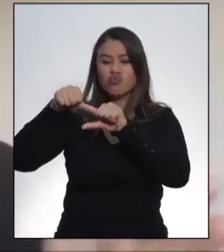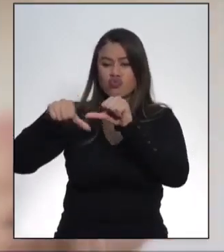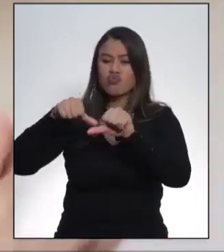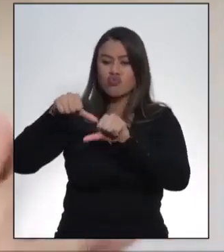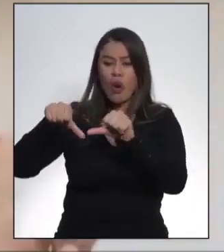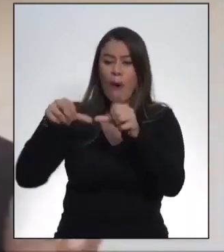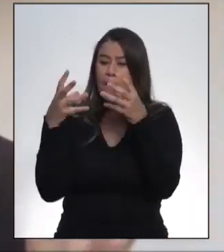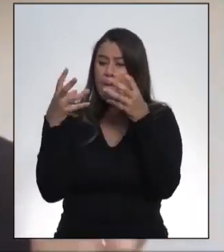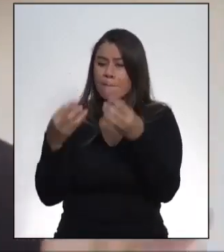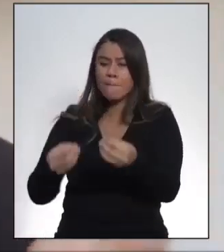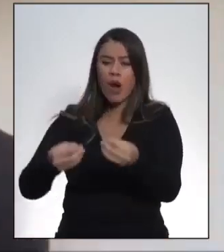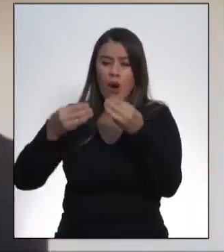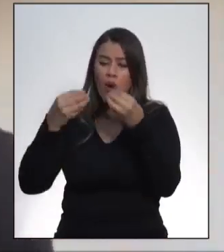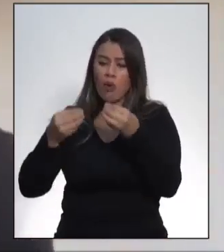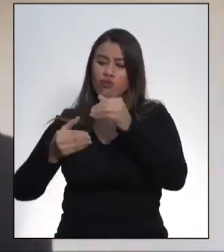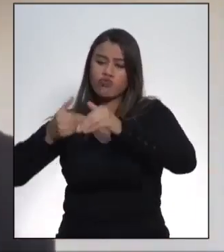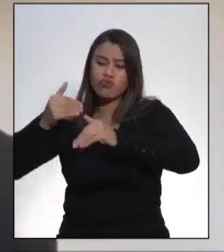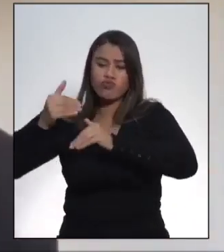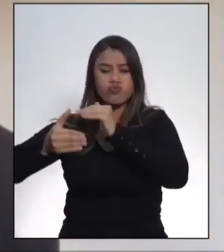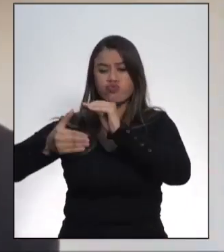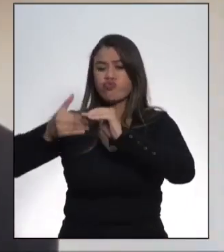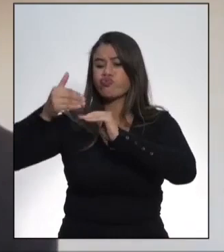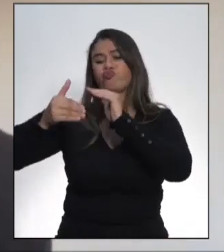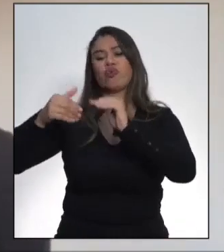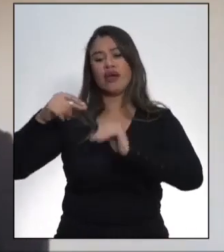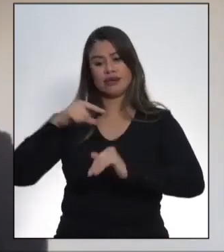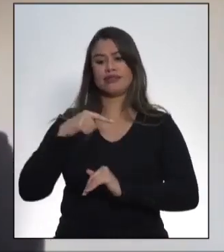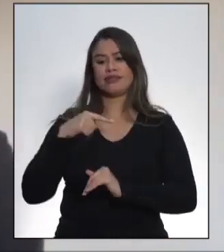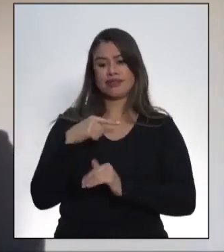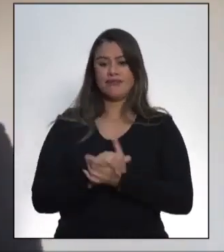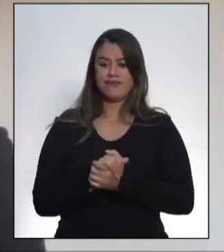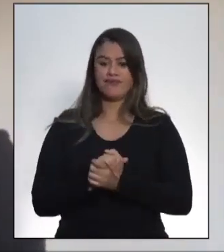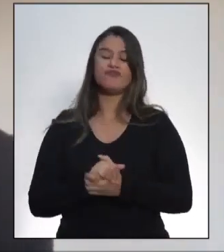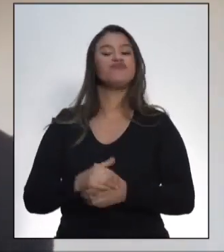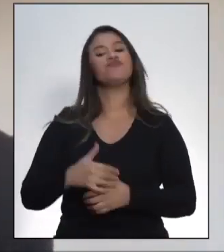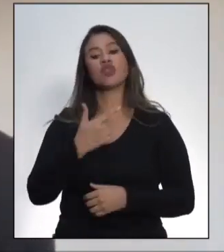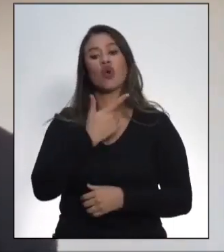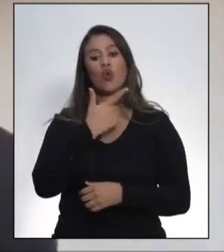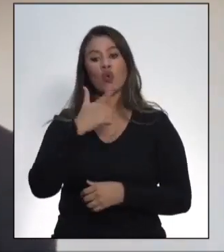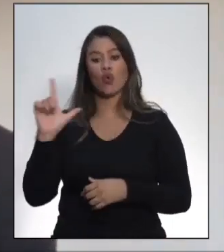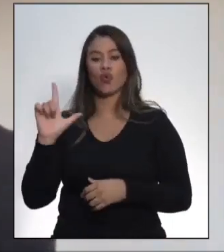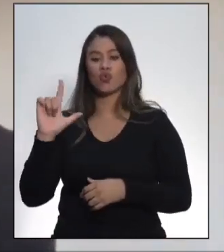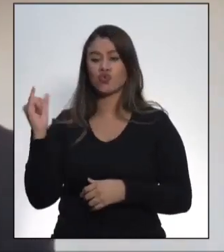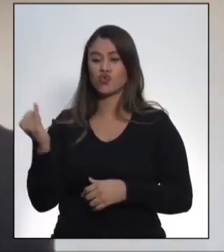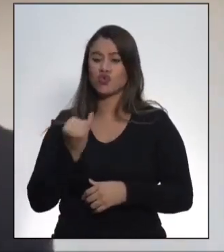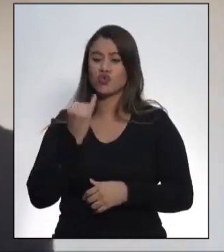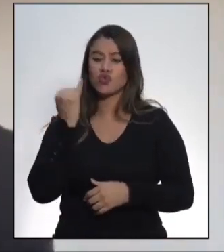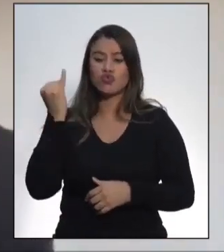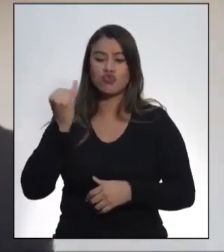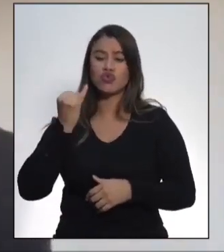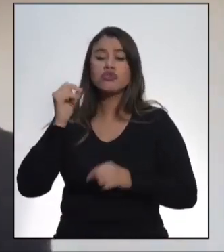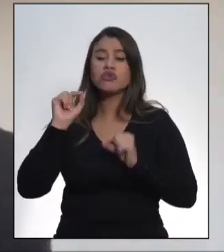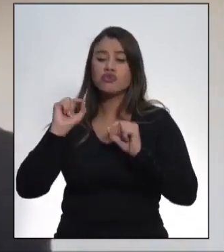modificações, diversos avanços nesse produto. Uma outra característica muito importante da jornada